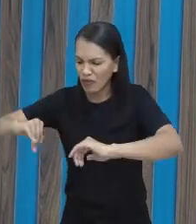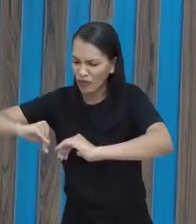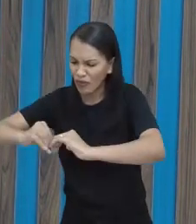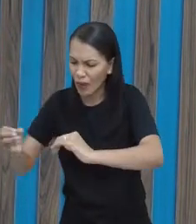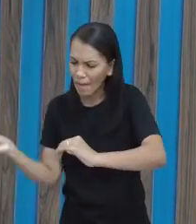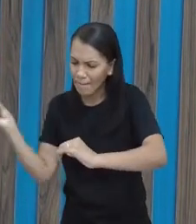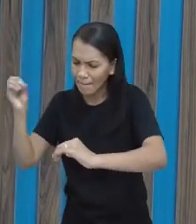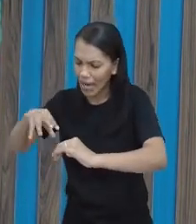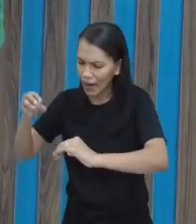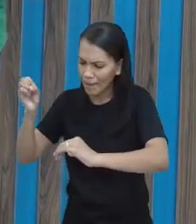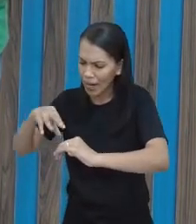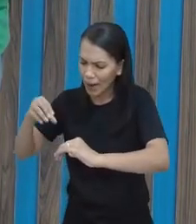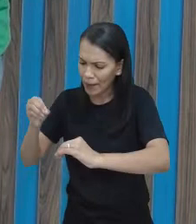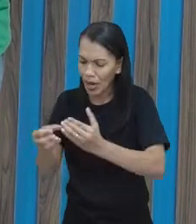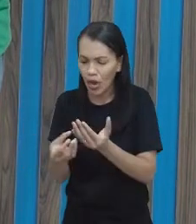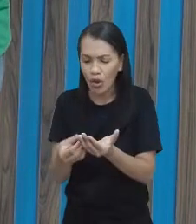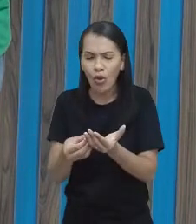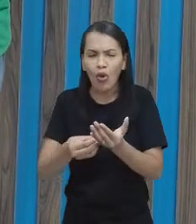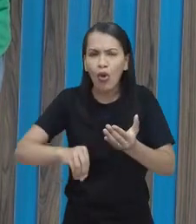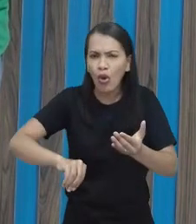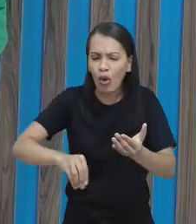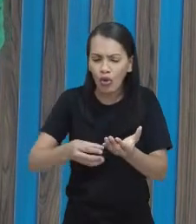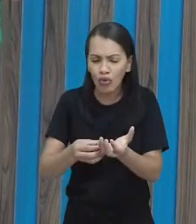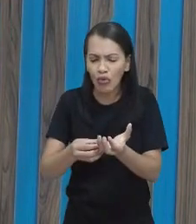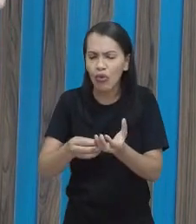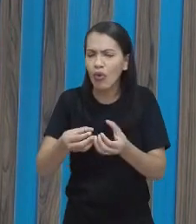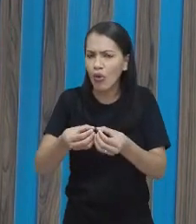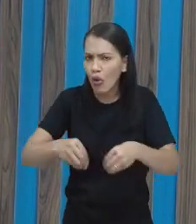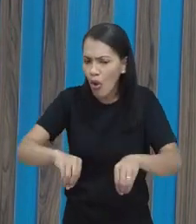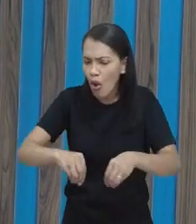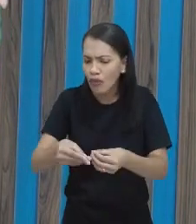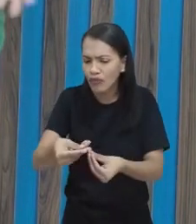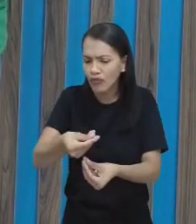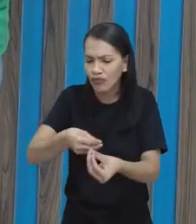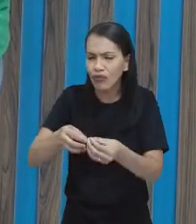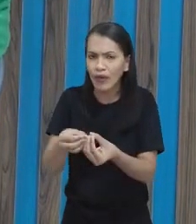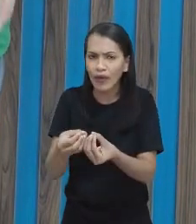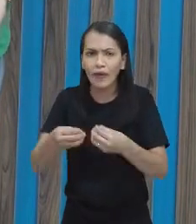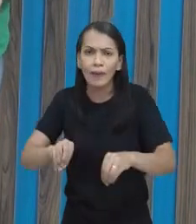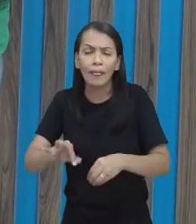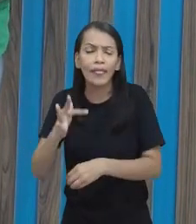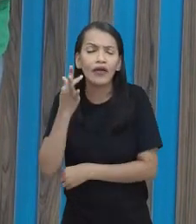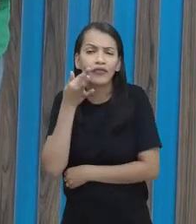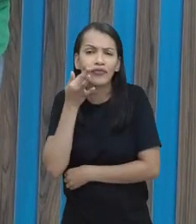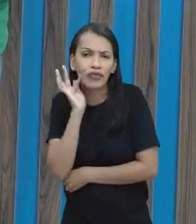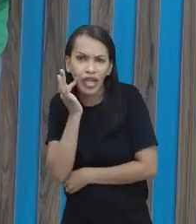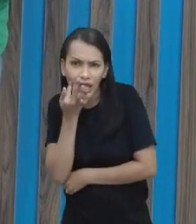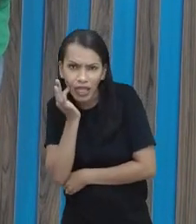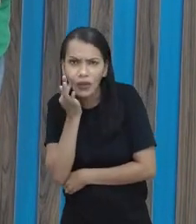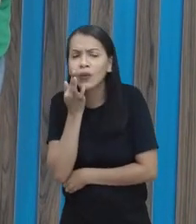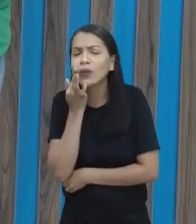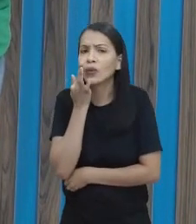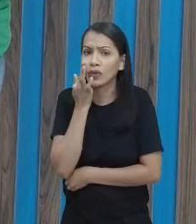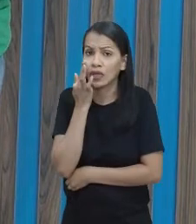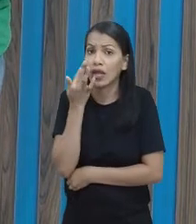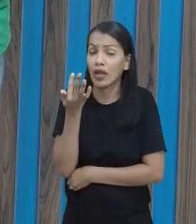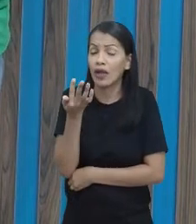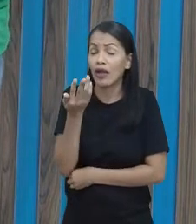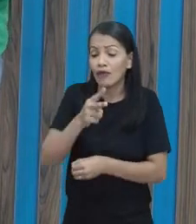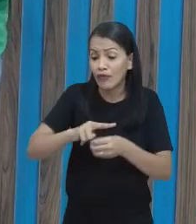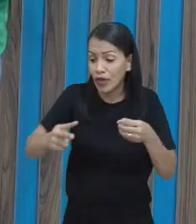de ovo, fruta, verdura, tudo isso é orgânico, então pode voltar para a terra, tá certo, gente?